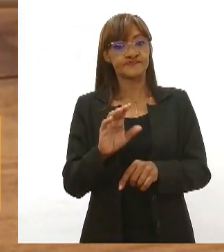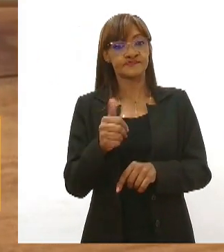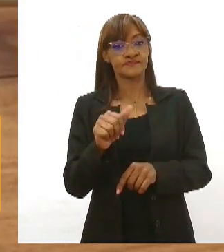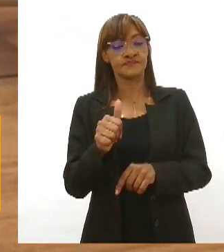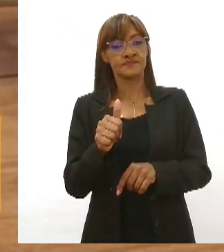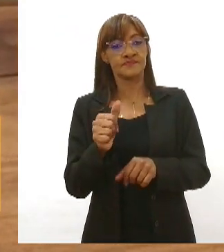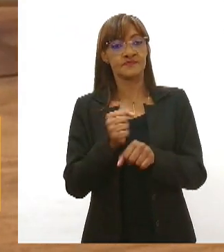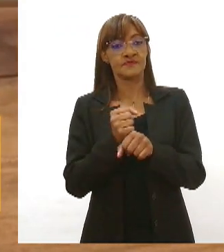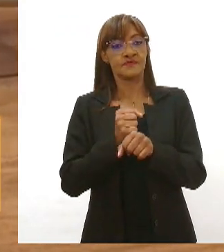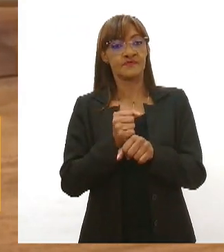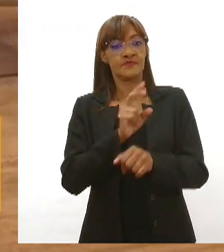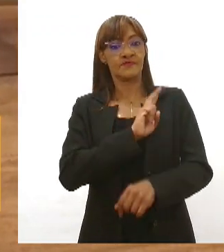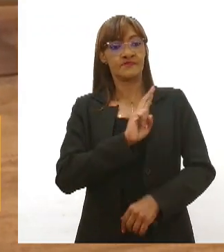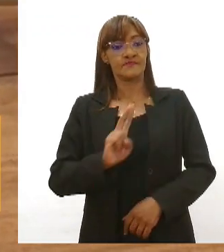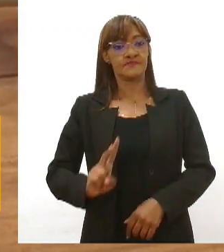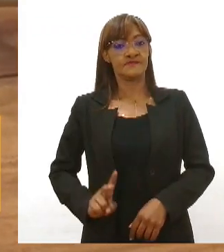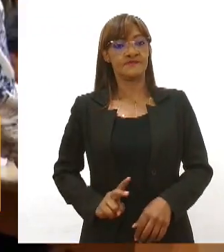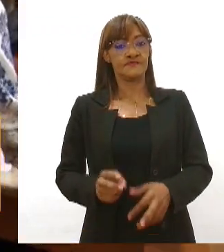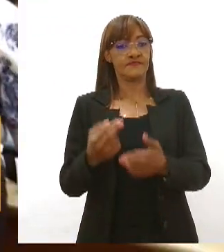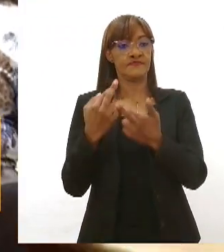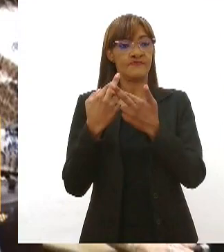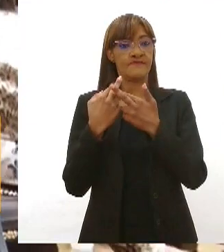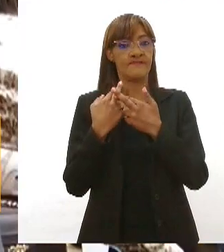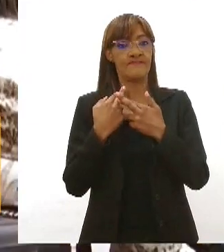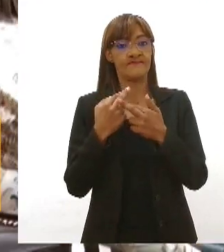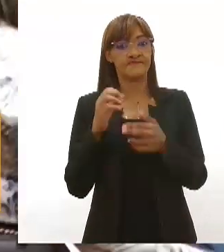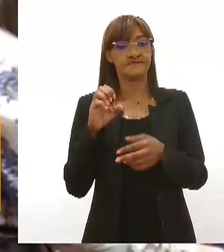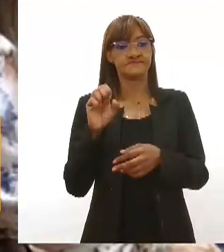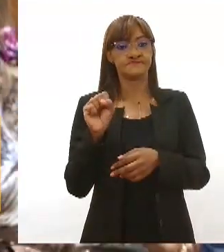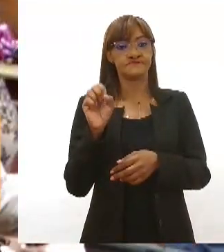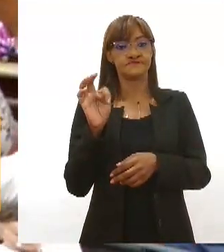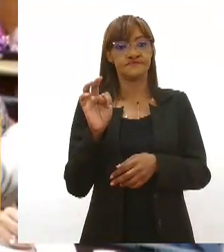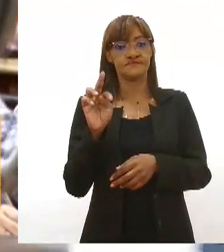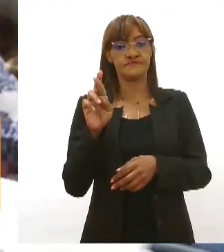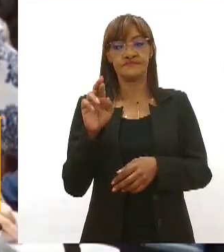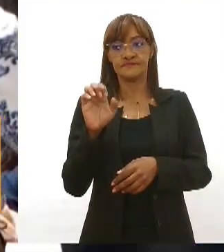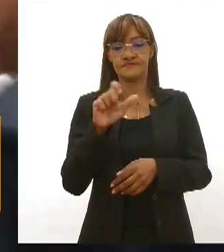está à frente do Estrelas do Mar, projeto filantrópico que visa